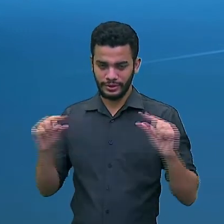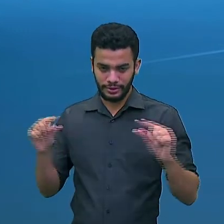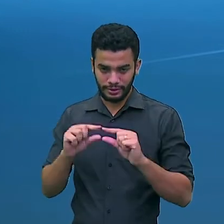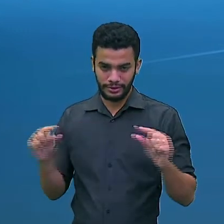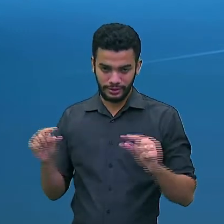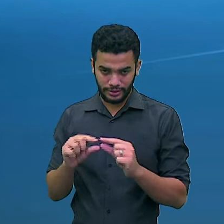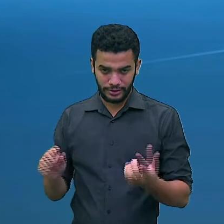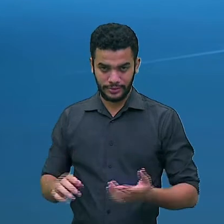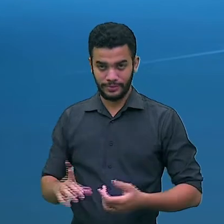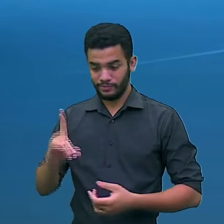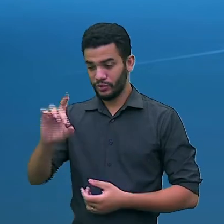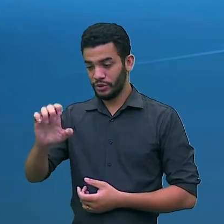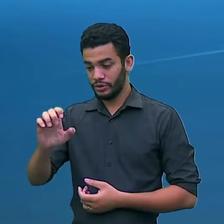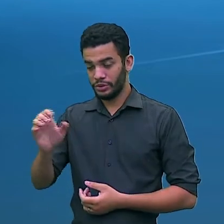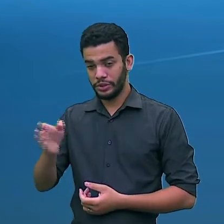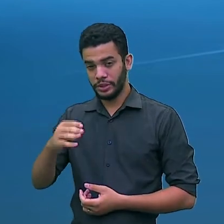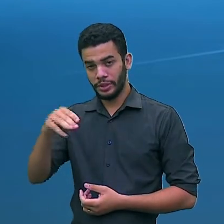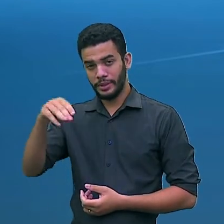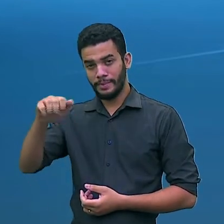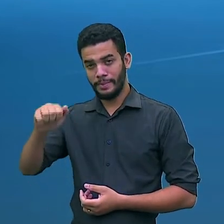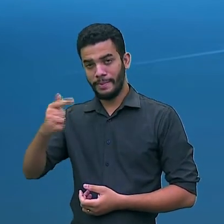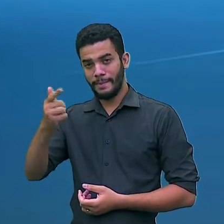locução, de caracterizar esse amor.